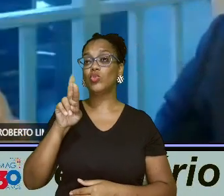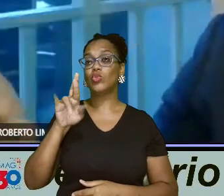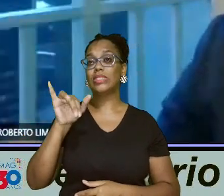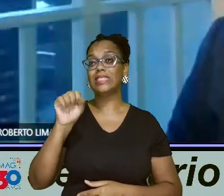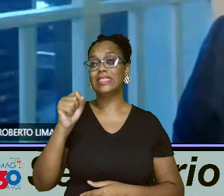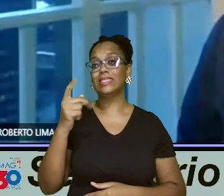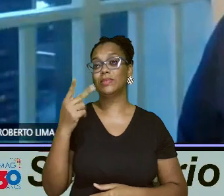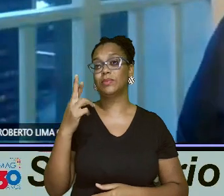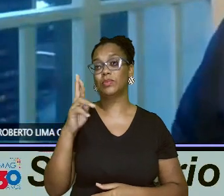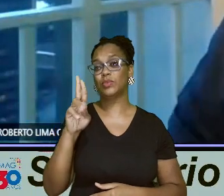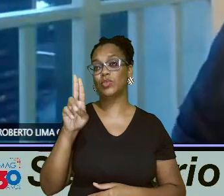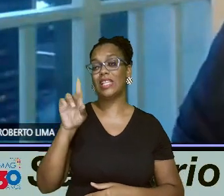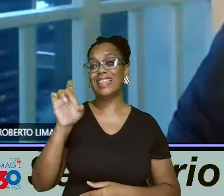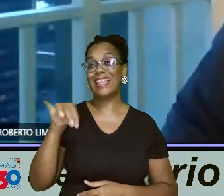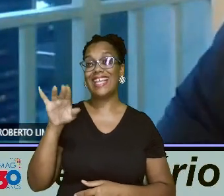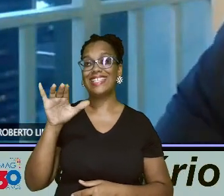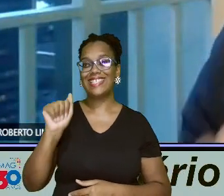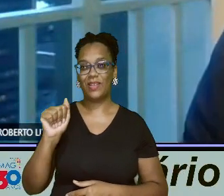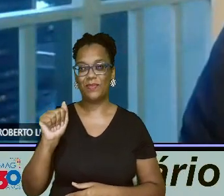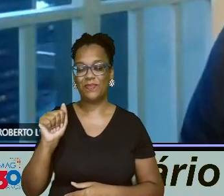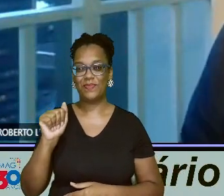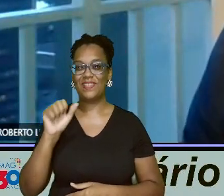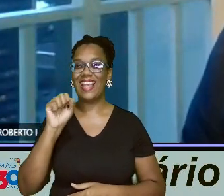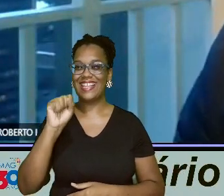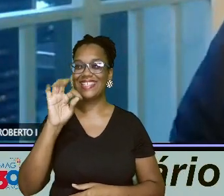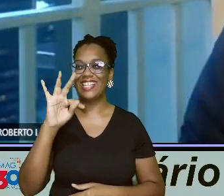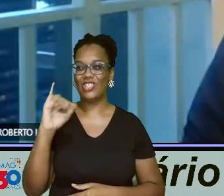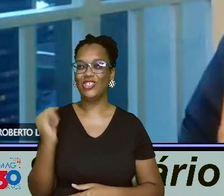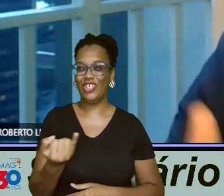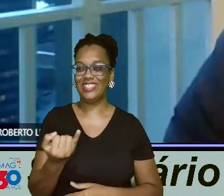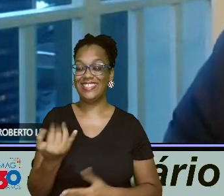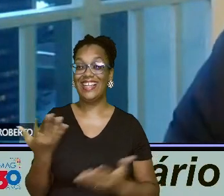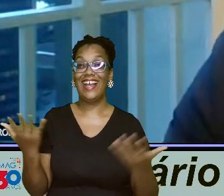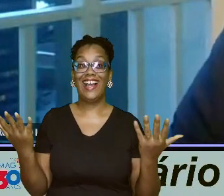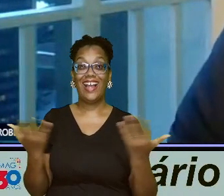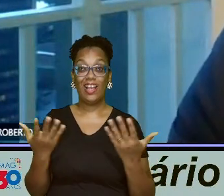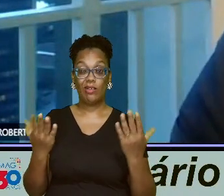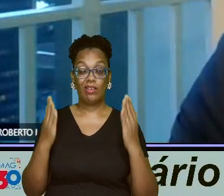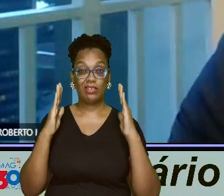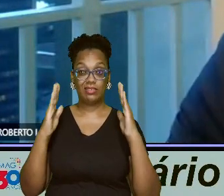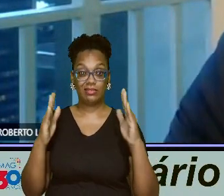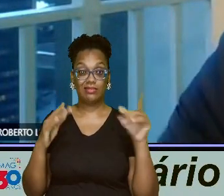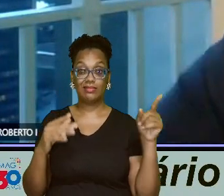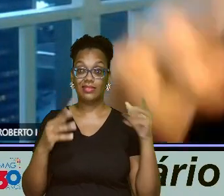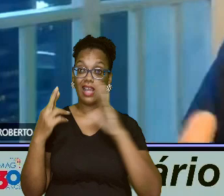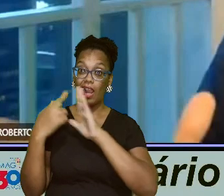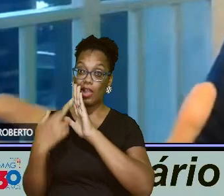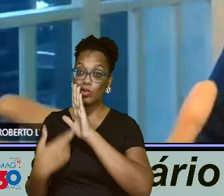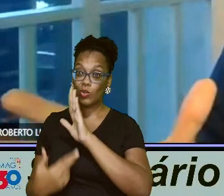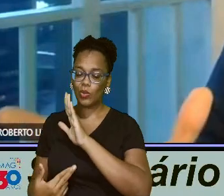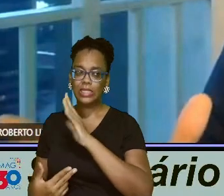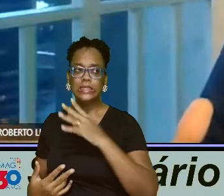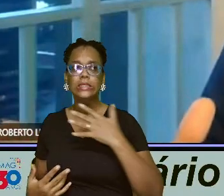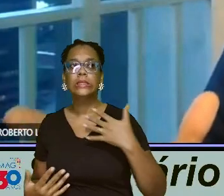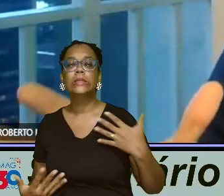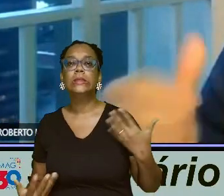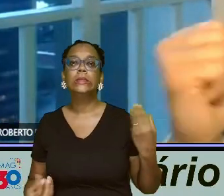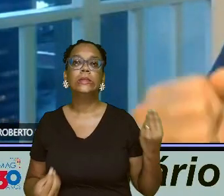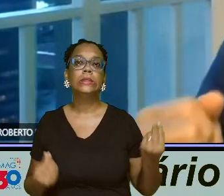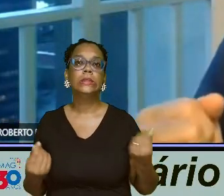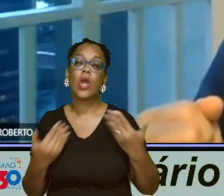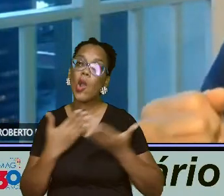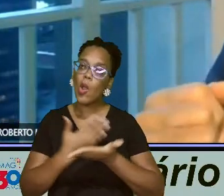é aqui, nesse voto do ministro relator, que realmente começa a nossa